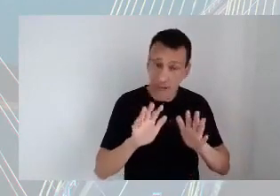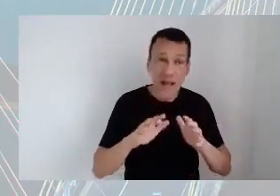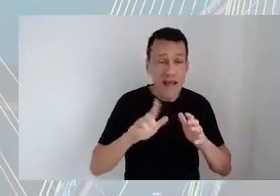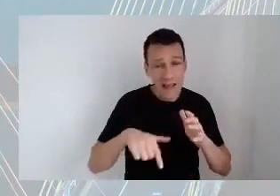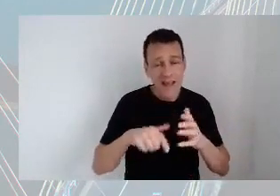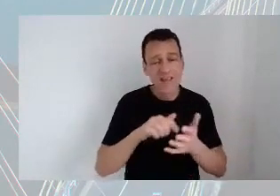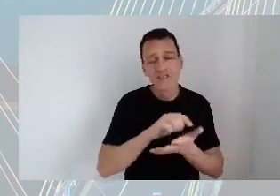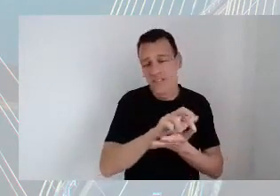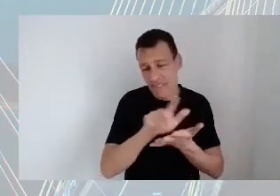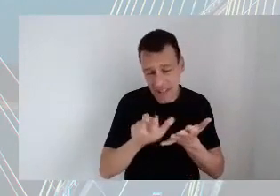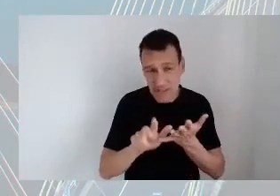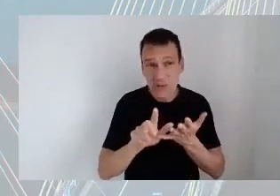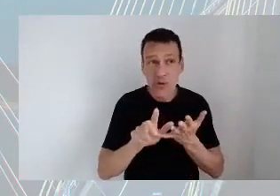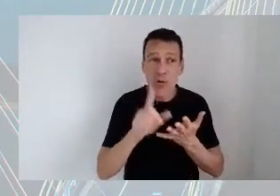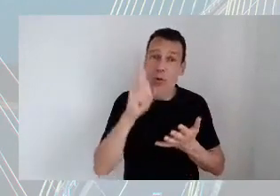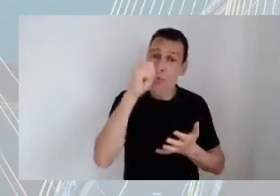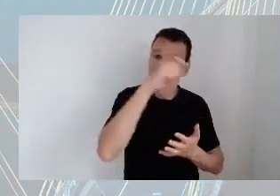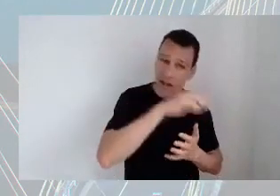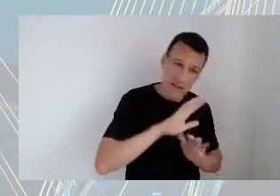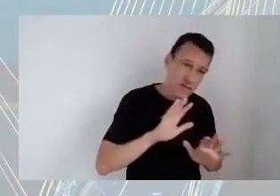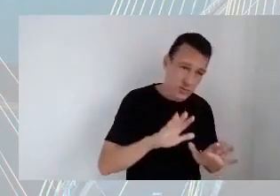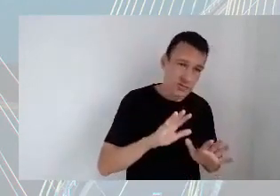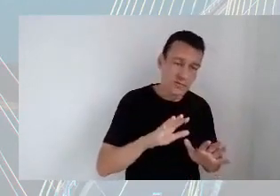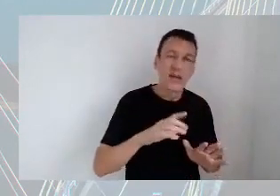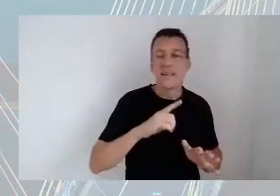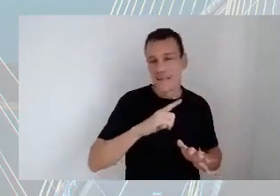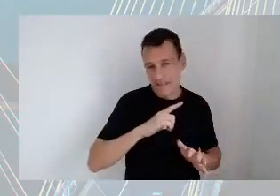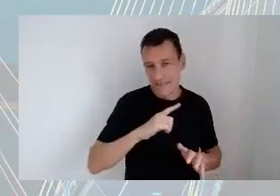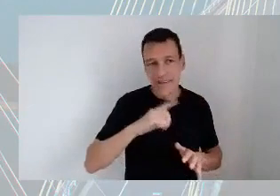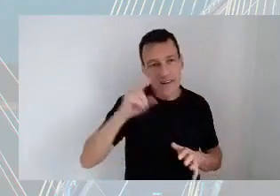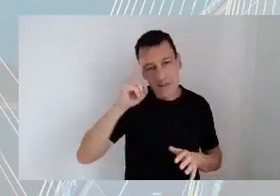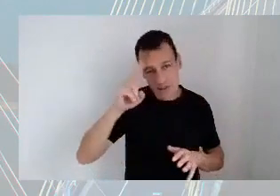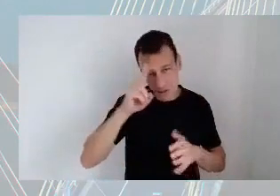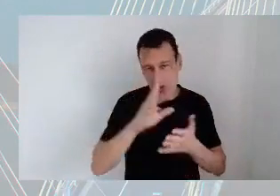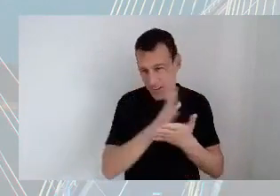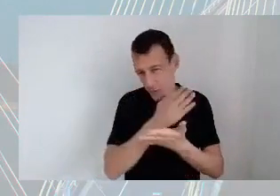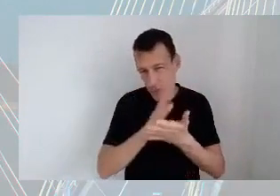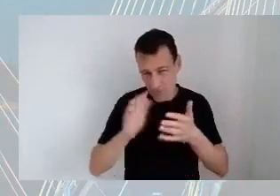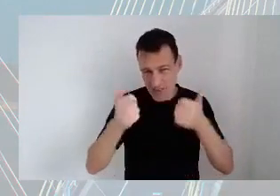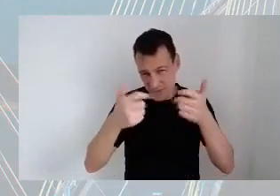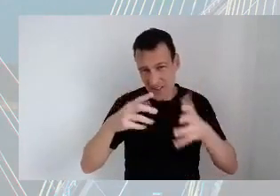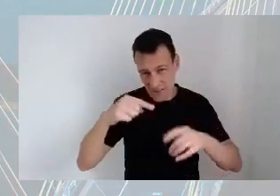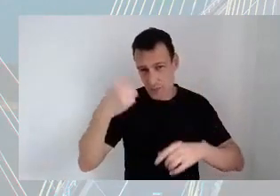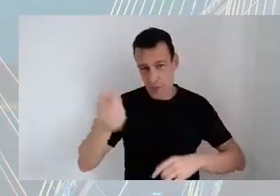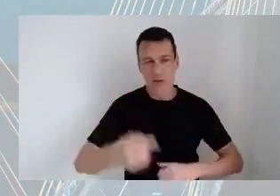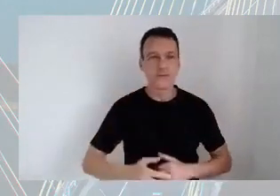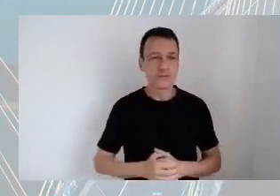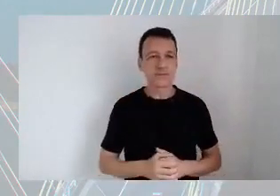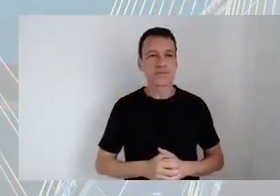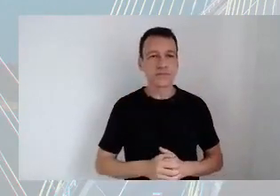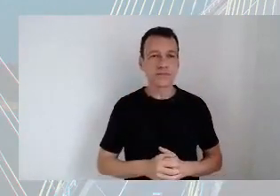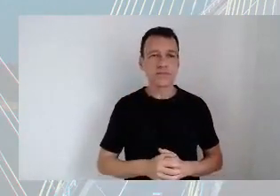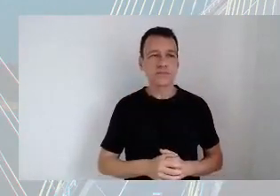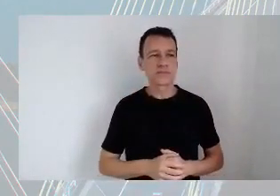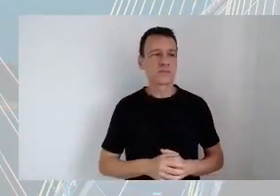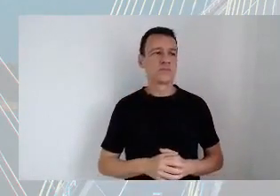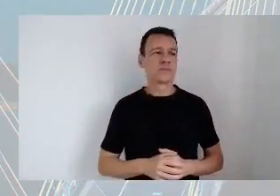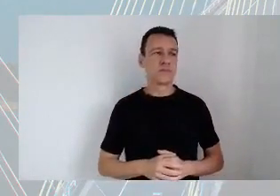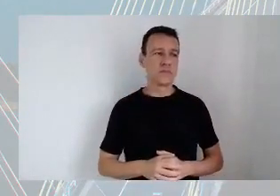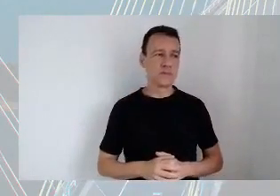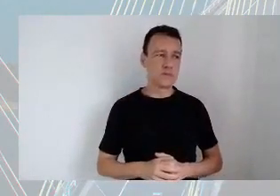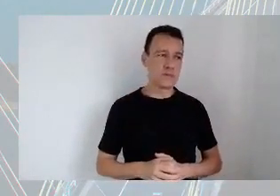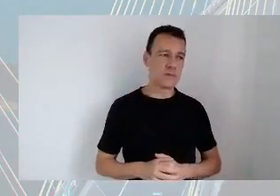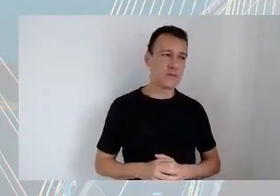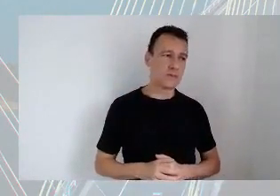muito interessante, né? Tem alguns cases... A gente vai trazer aqui na sequência, né? Era mais para ilustrar um pouquinho, assim, por exemplo. Quem acha aqui que é